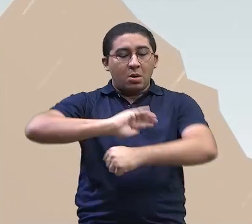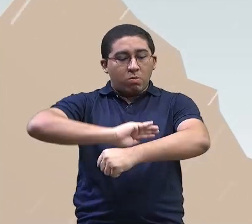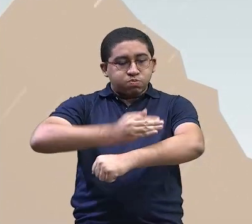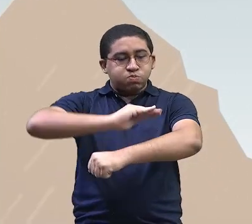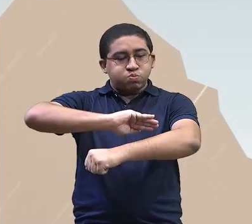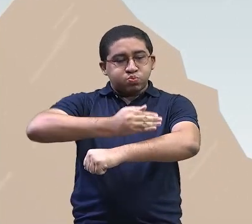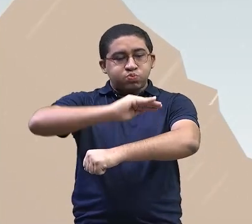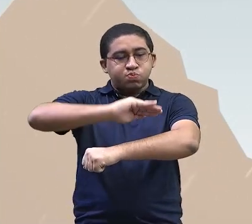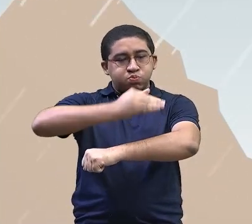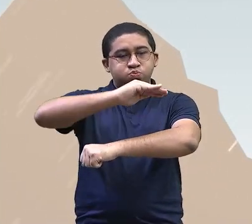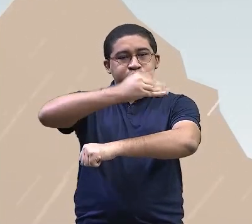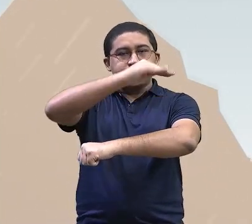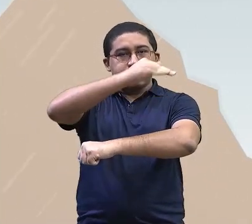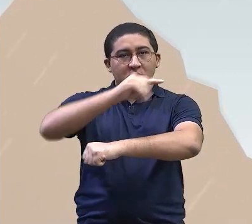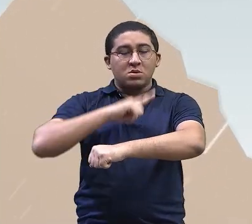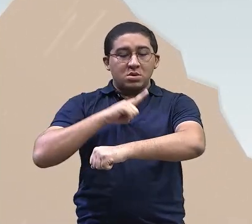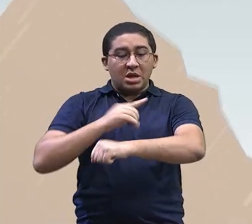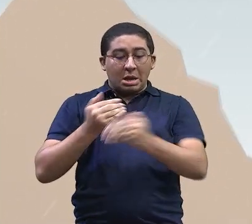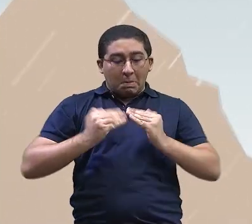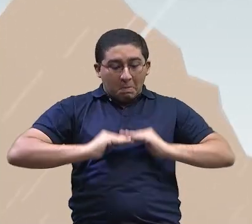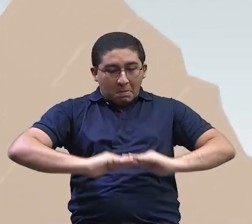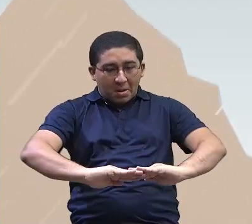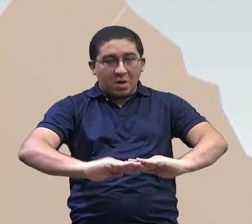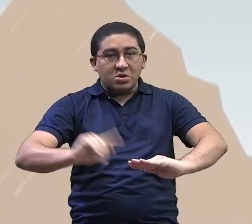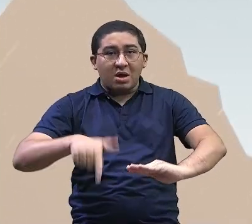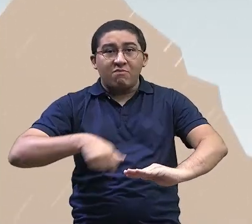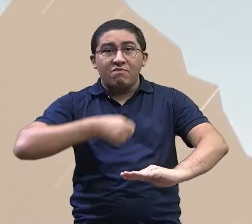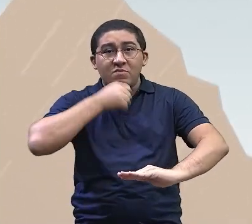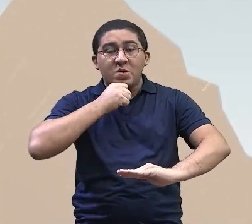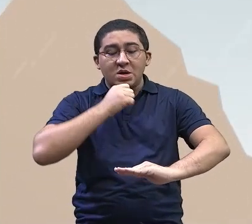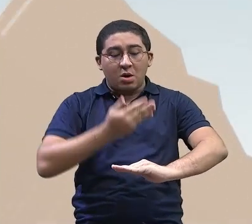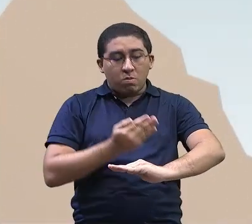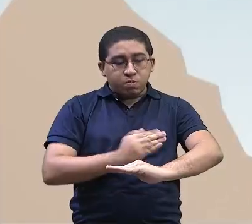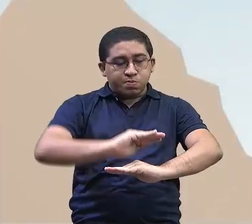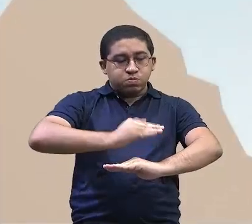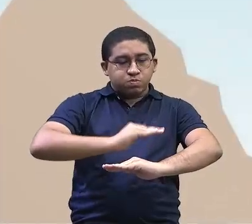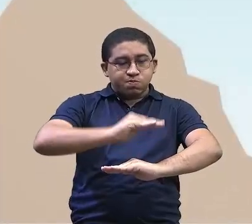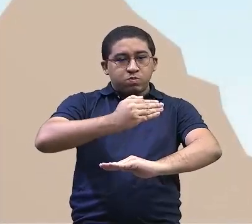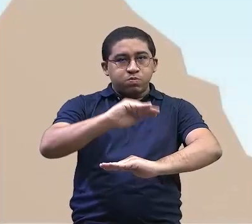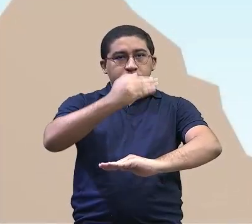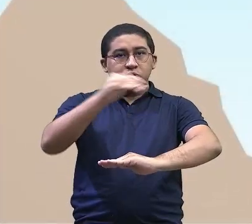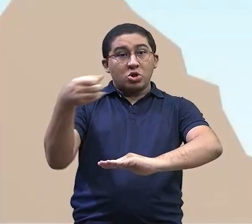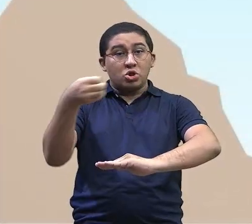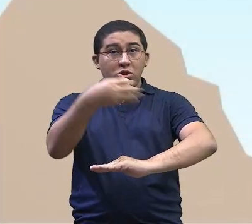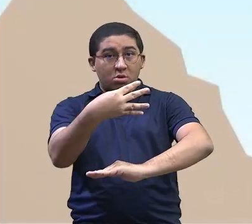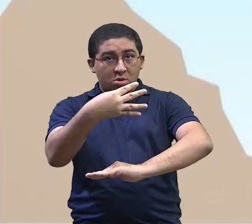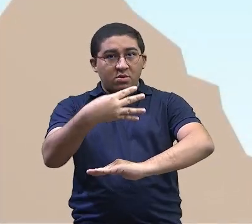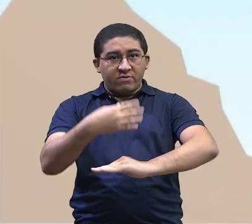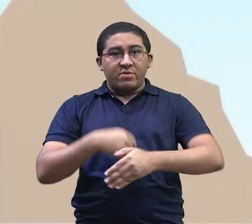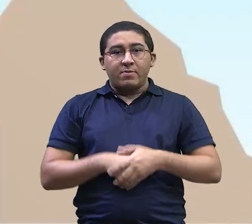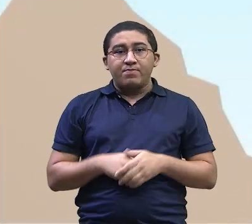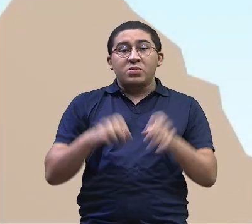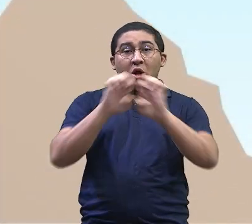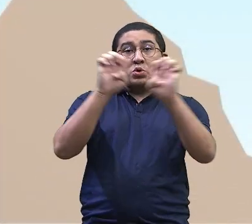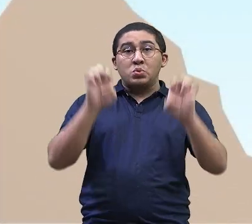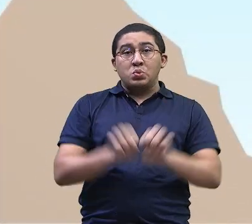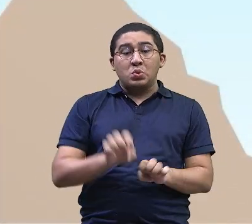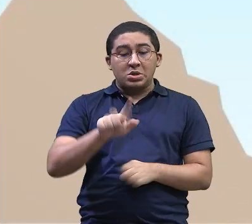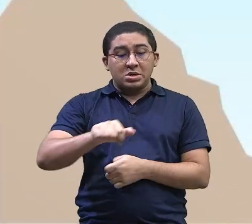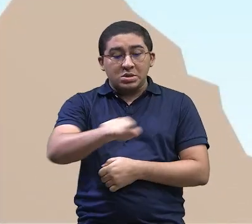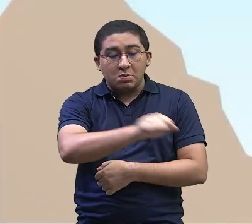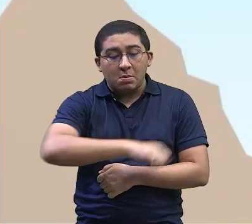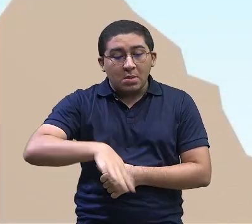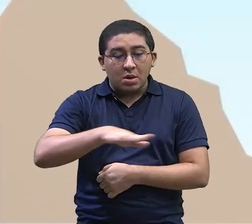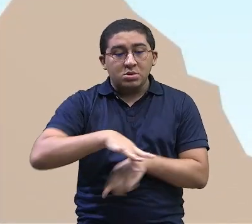fundo são as mais antigas, enquanto nas camadas que ficam acima são as mais recentes. A estrutura geológica das bacias